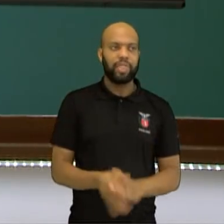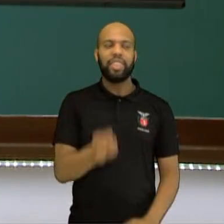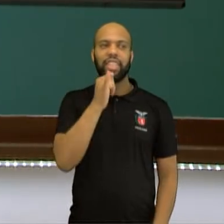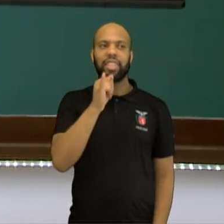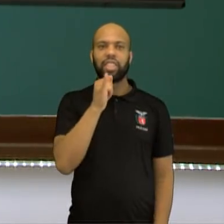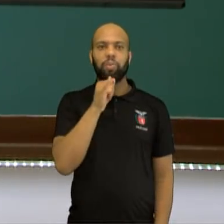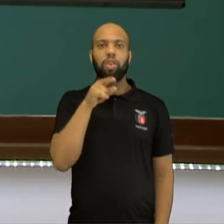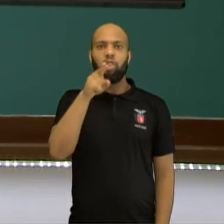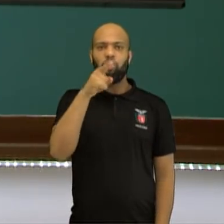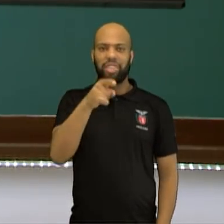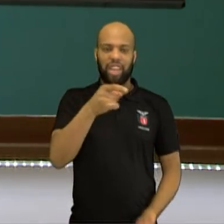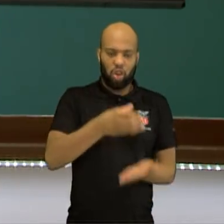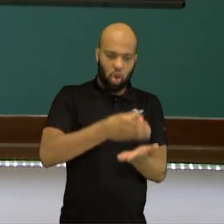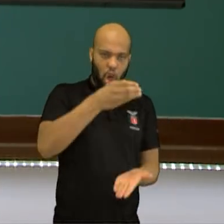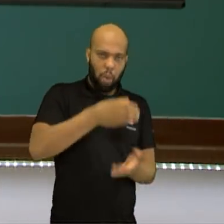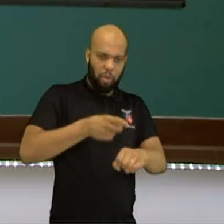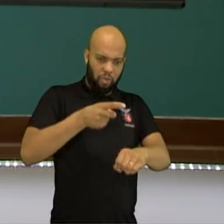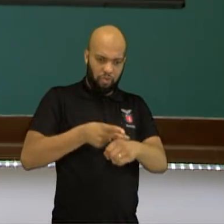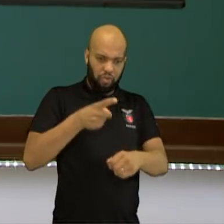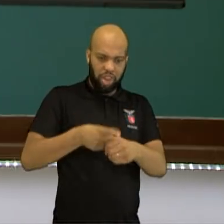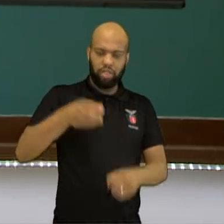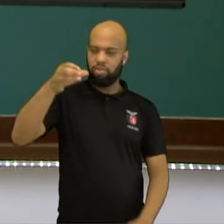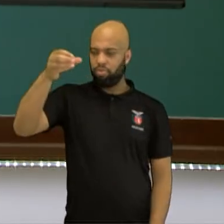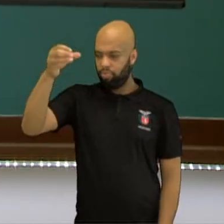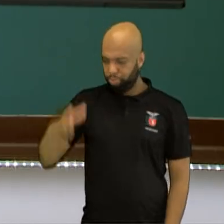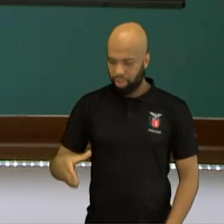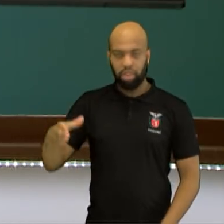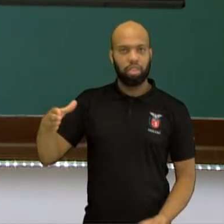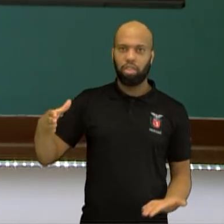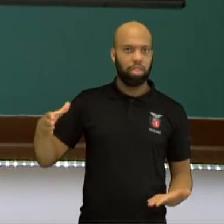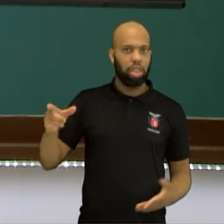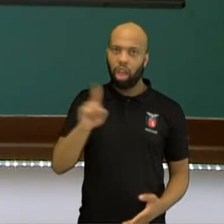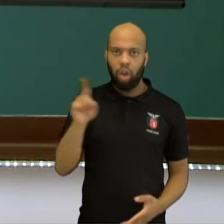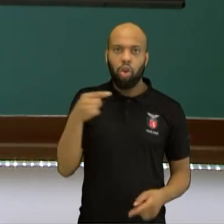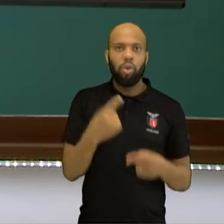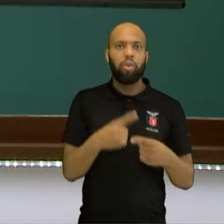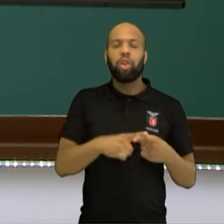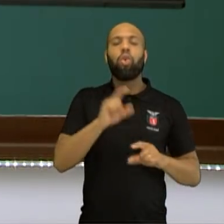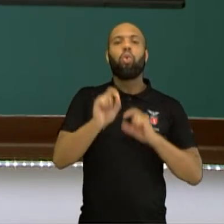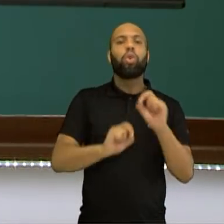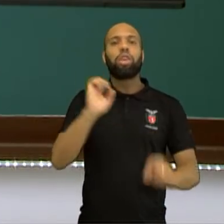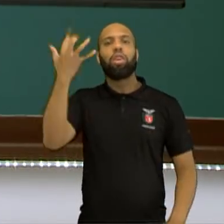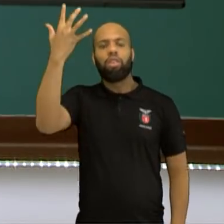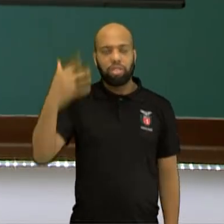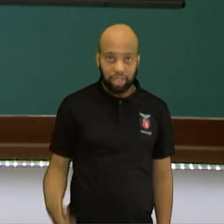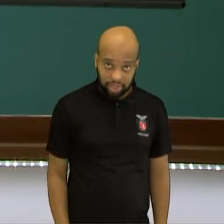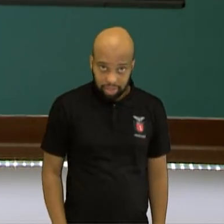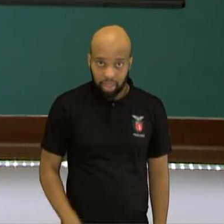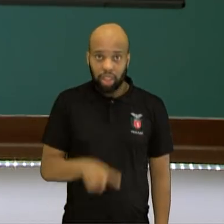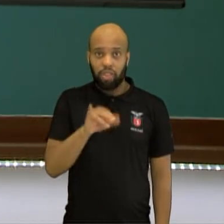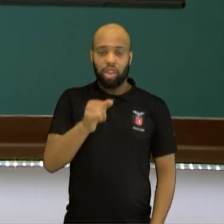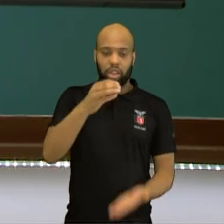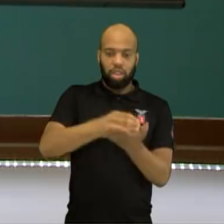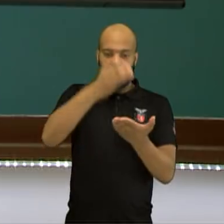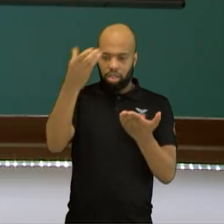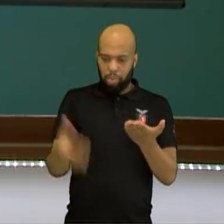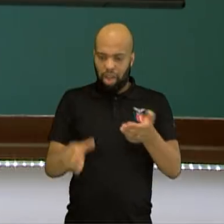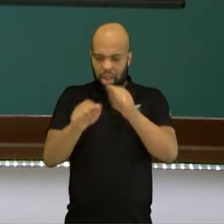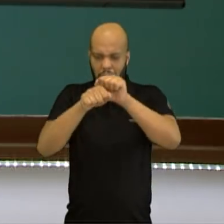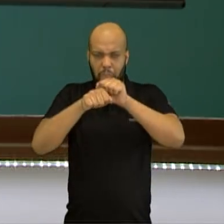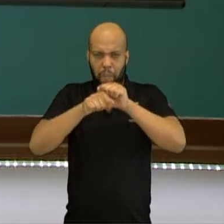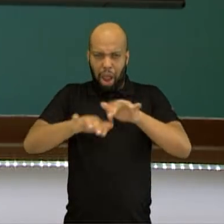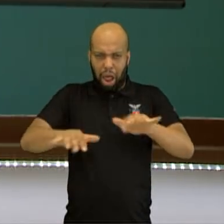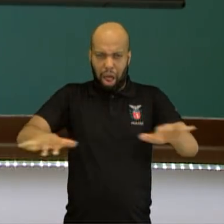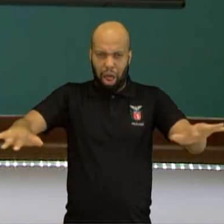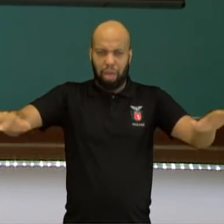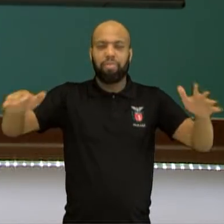um copo de vidro e solta no chão de casa. Por quê? Porque qual é o resultado esperado? Que ele se espatife, que ele